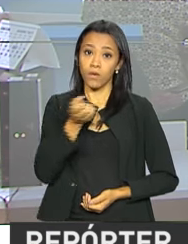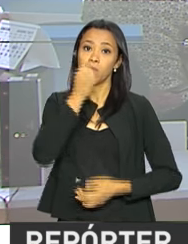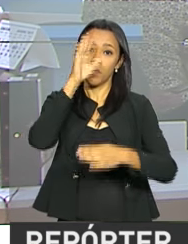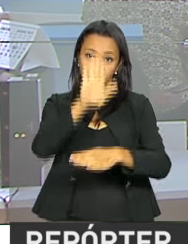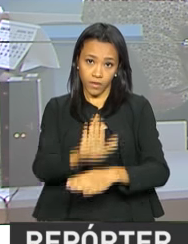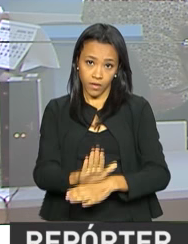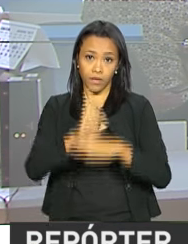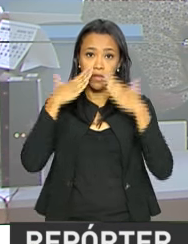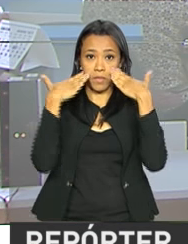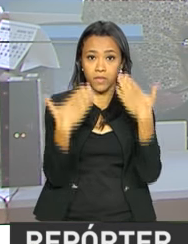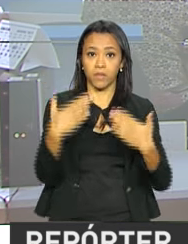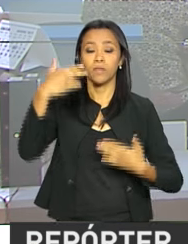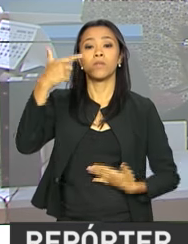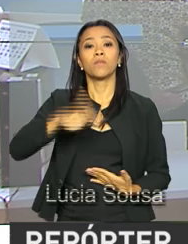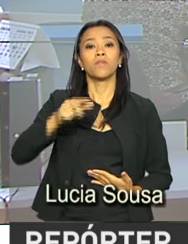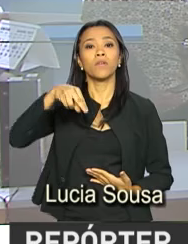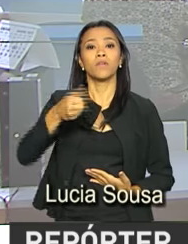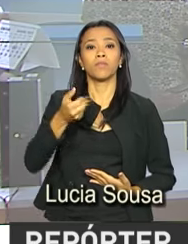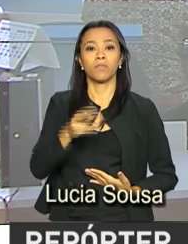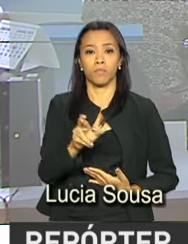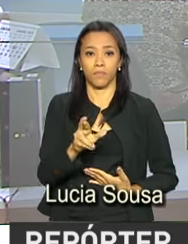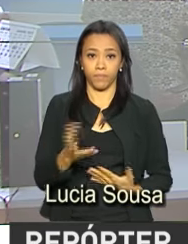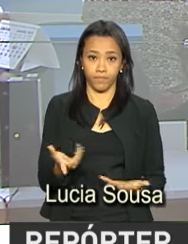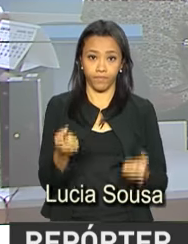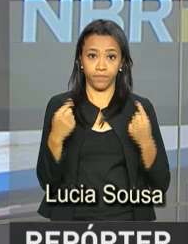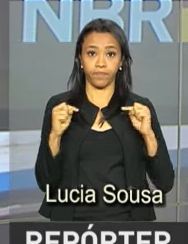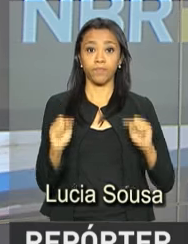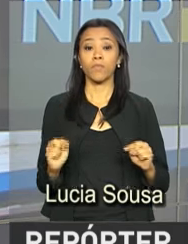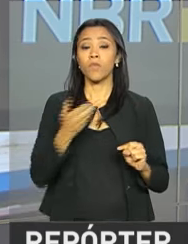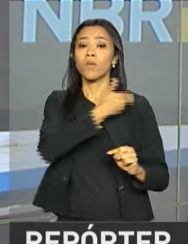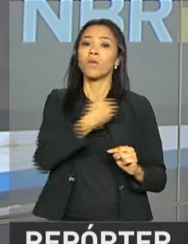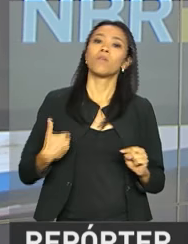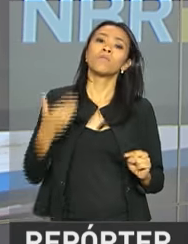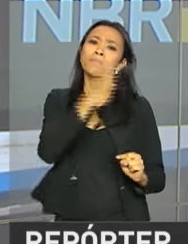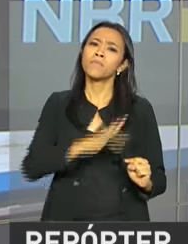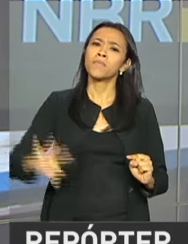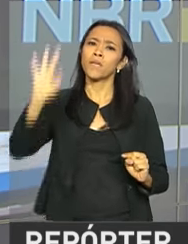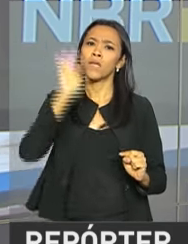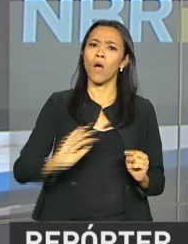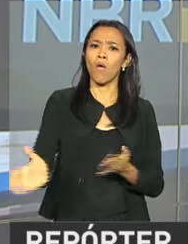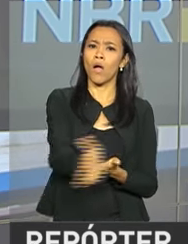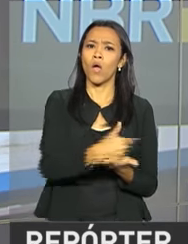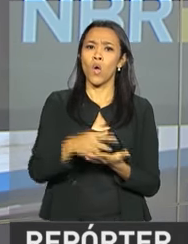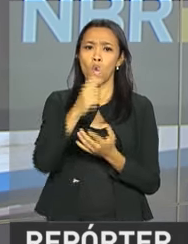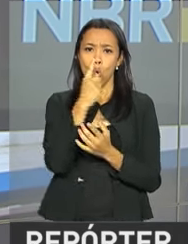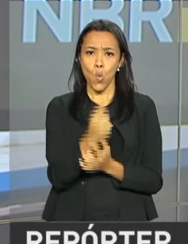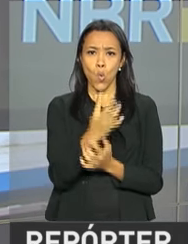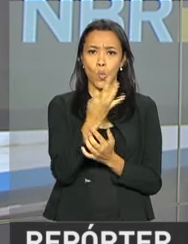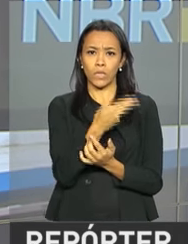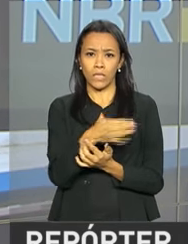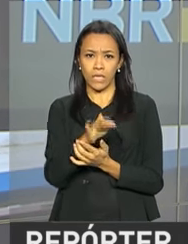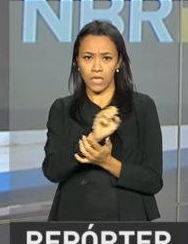boa tarde. Está no ar mais uma edição do Repórter NBR. O governo federal arrecadou Rhão280